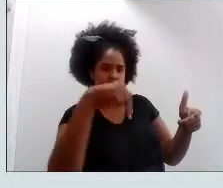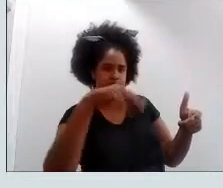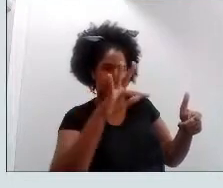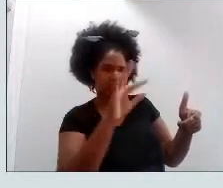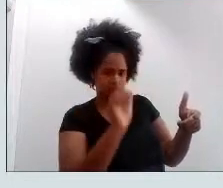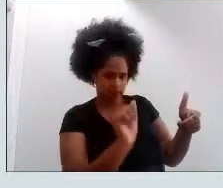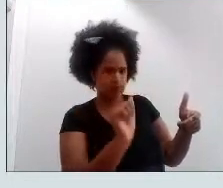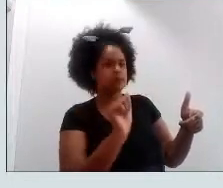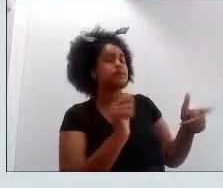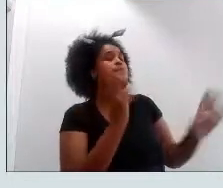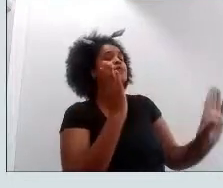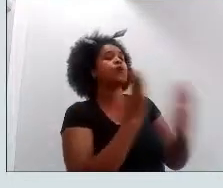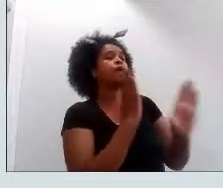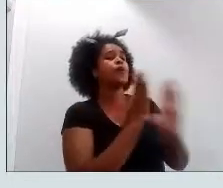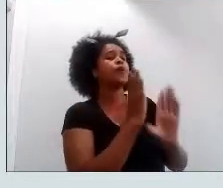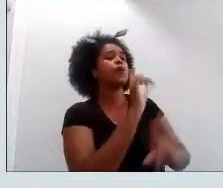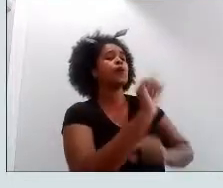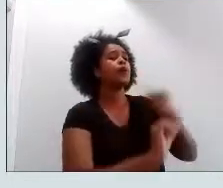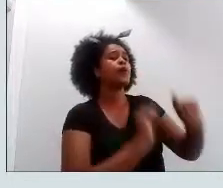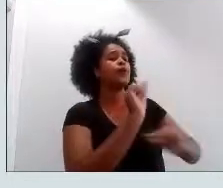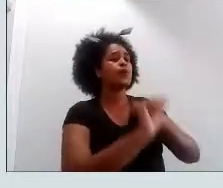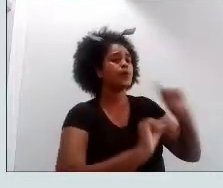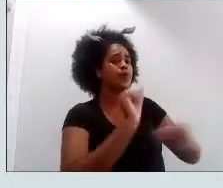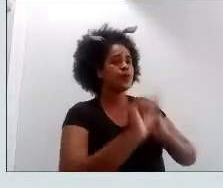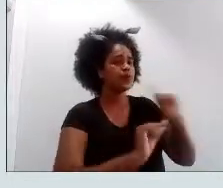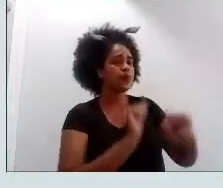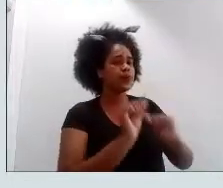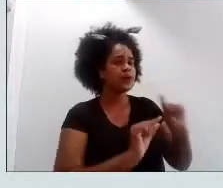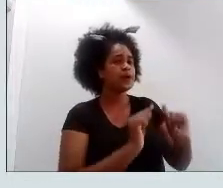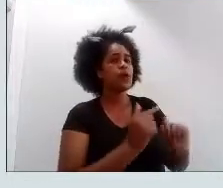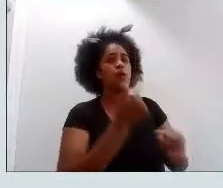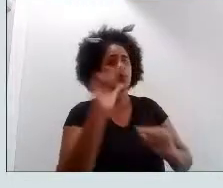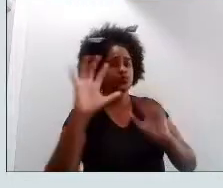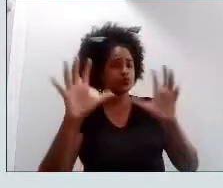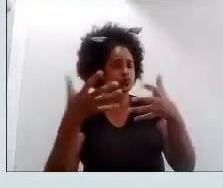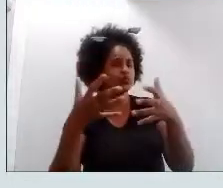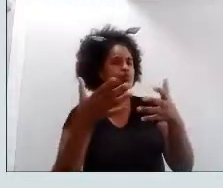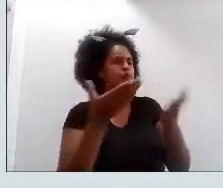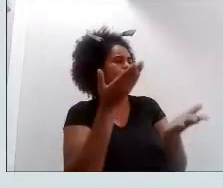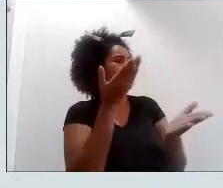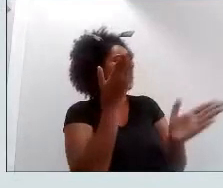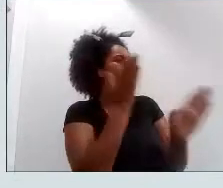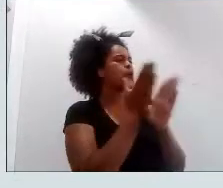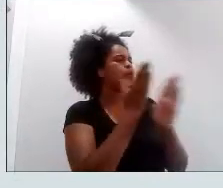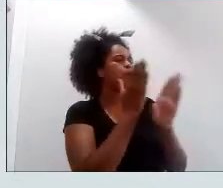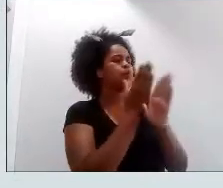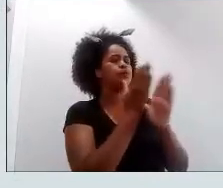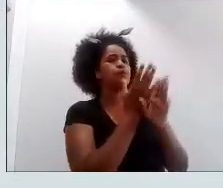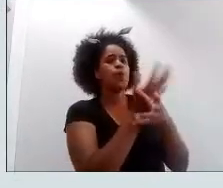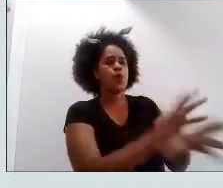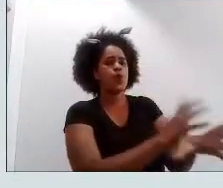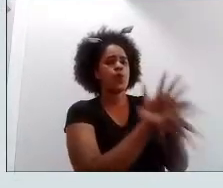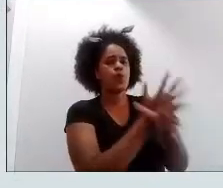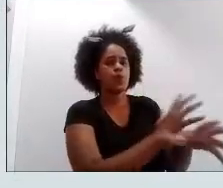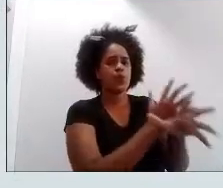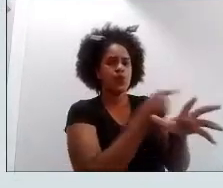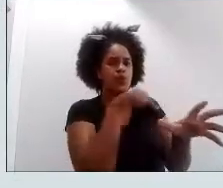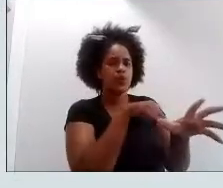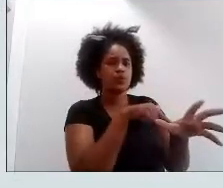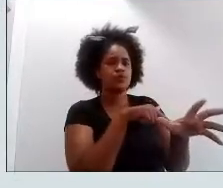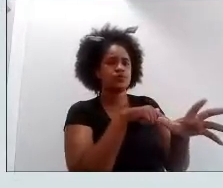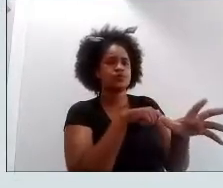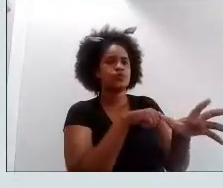vai encontrar, né, já outro grupo de pesquisadores que estão nesse sítio, o fóssil da chamada